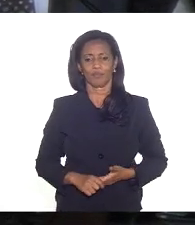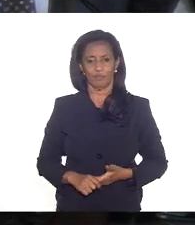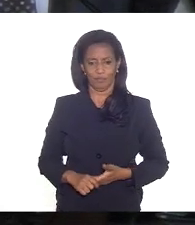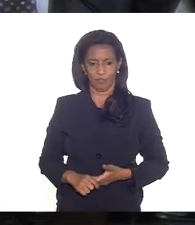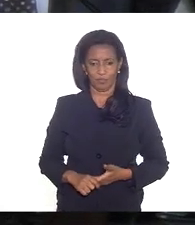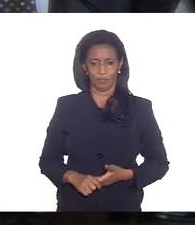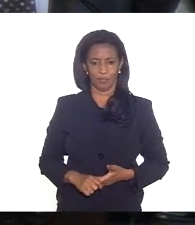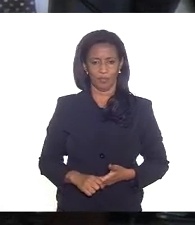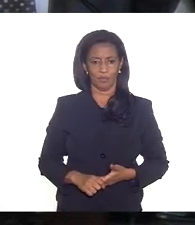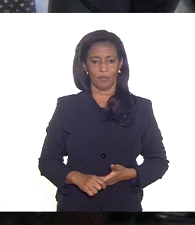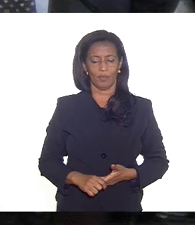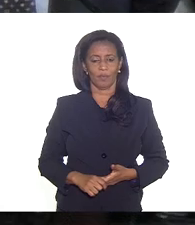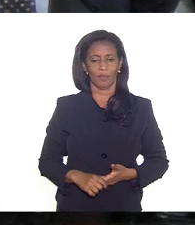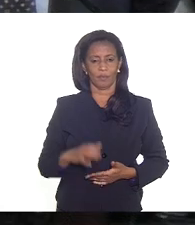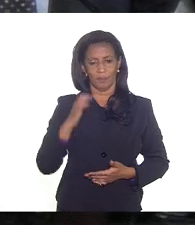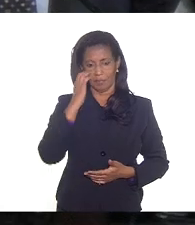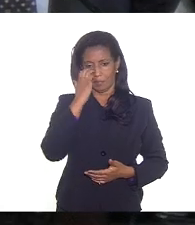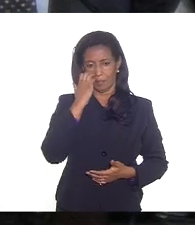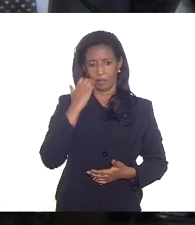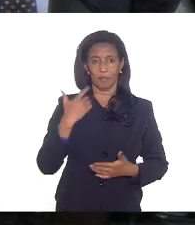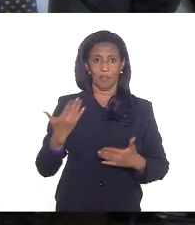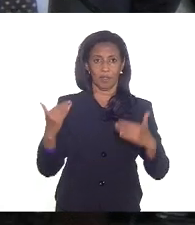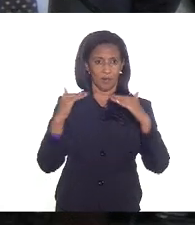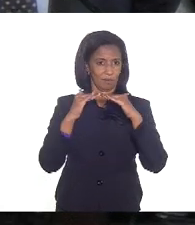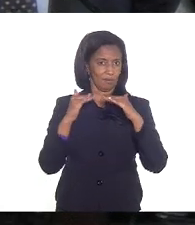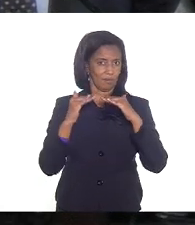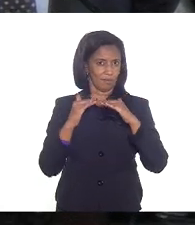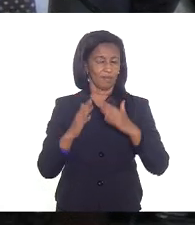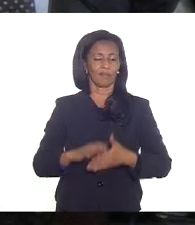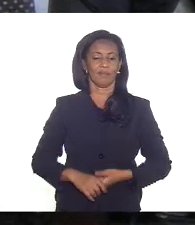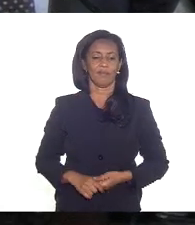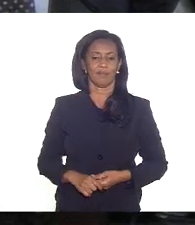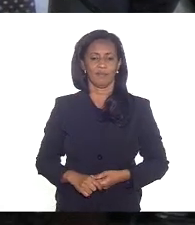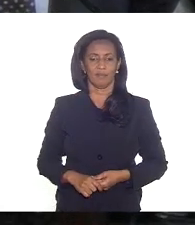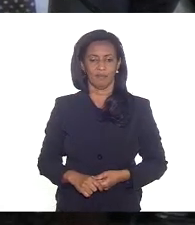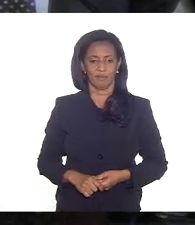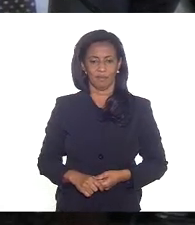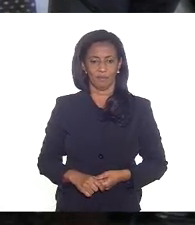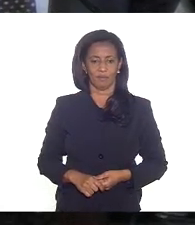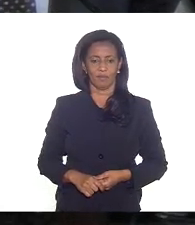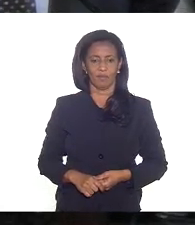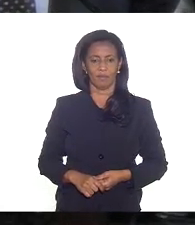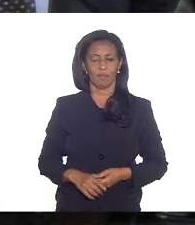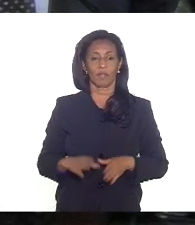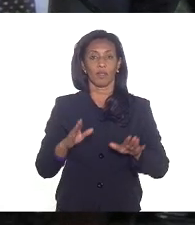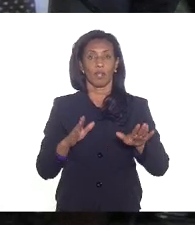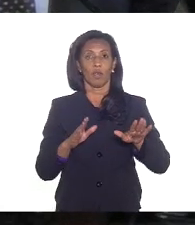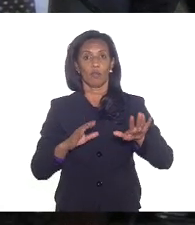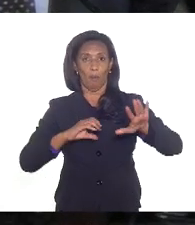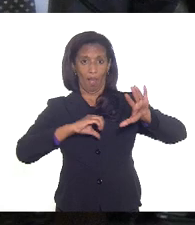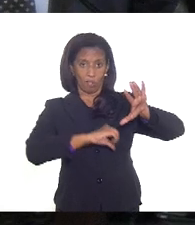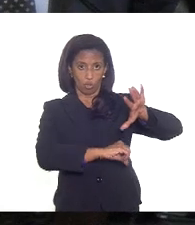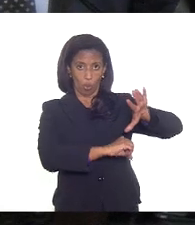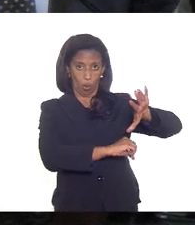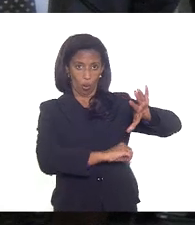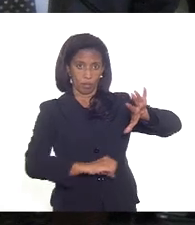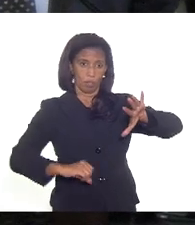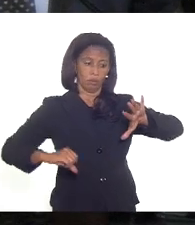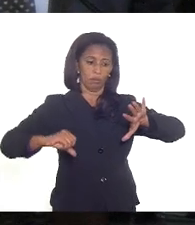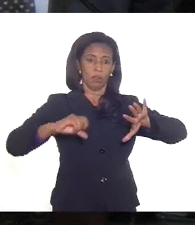pode ser a última falta então você ficar prova nesse missão aprovado ele fizemos Antecipamos a nona